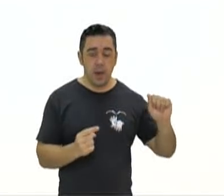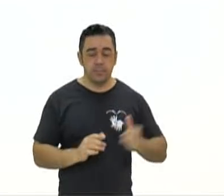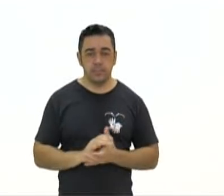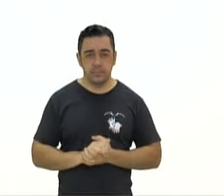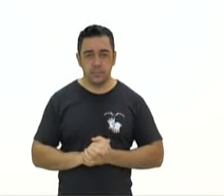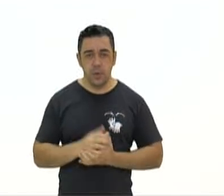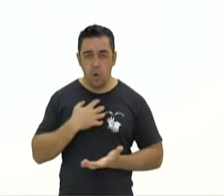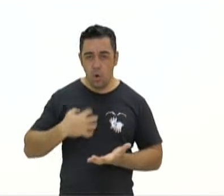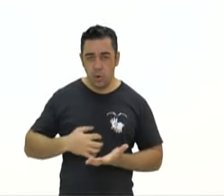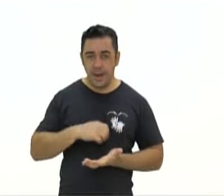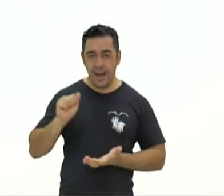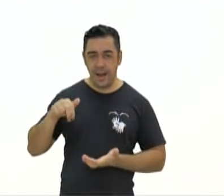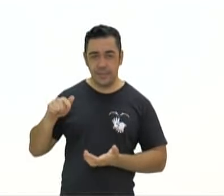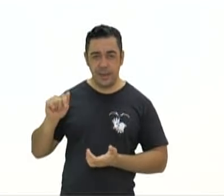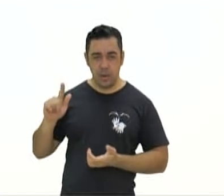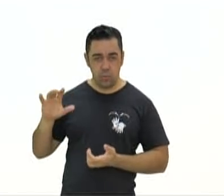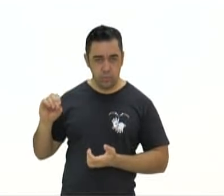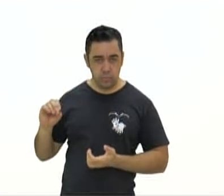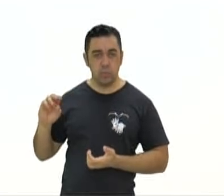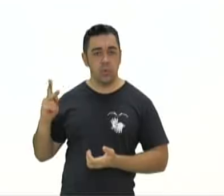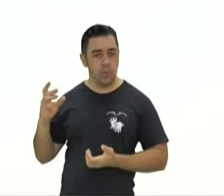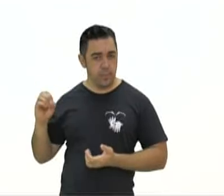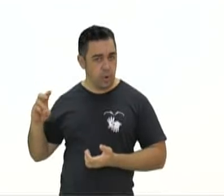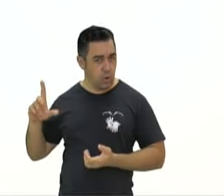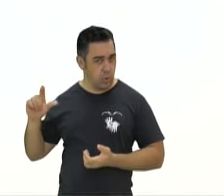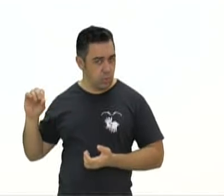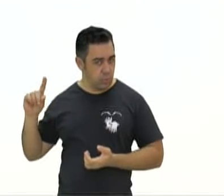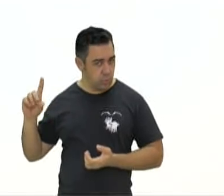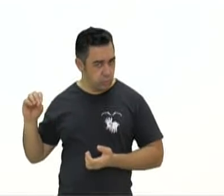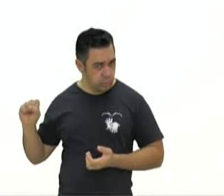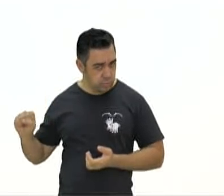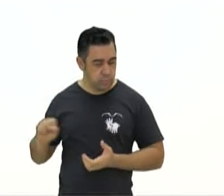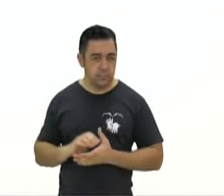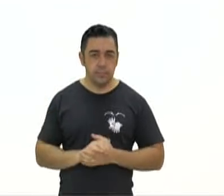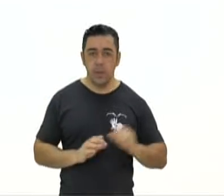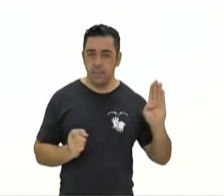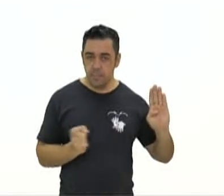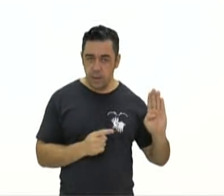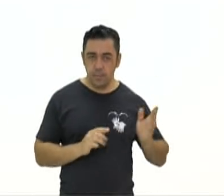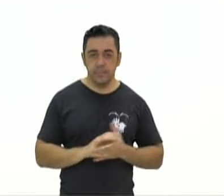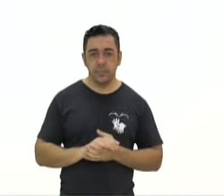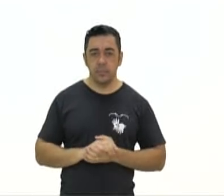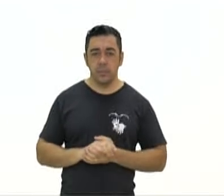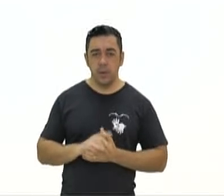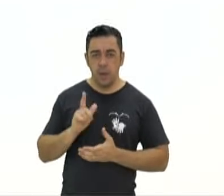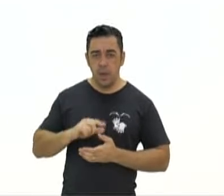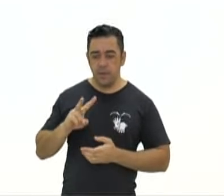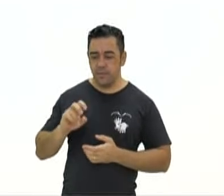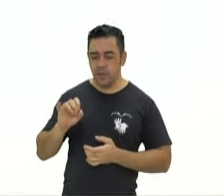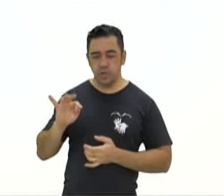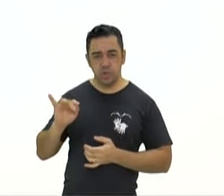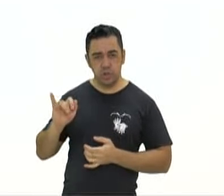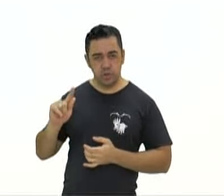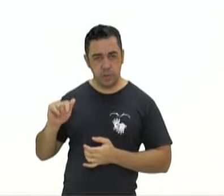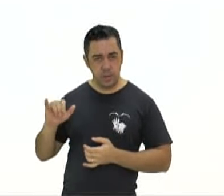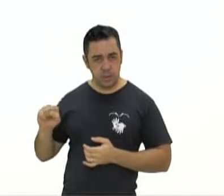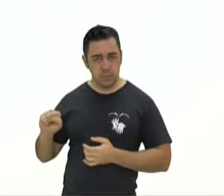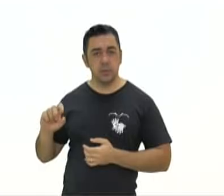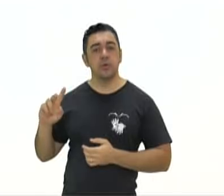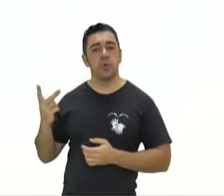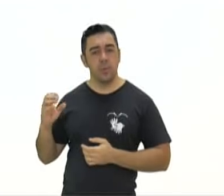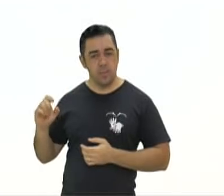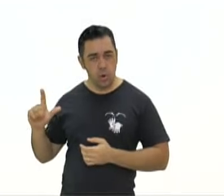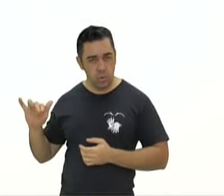A, órgãos análogos e órgãos homólogos, respectivamente, tá? Letra B, órgãos vestigiais e órgãos